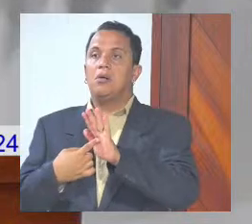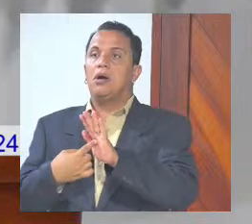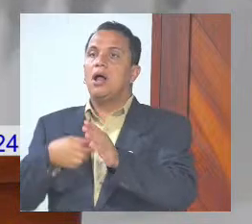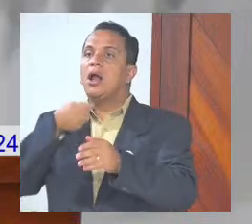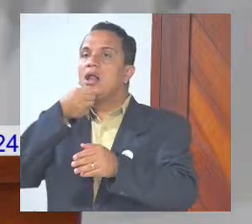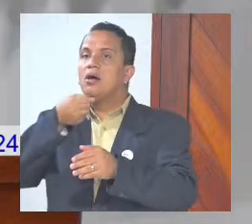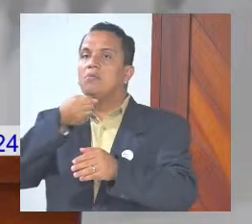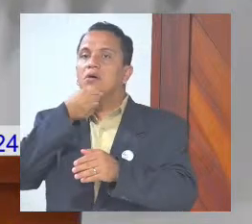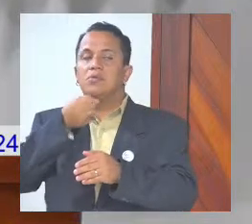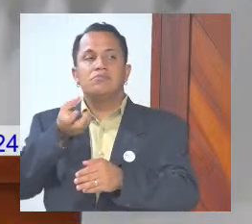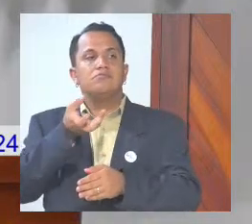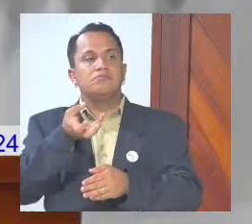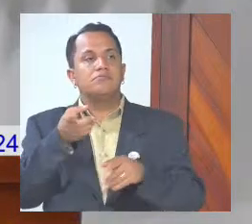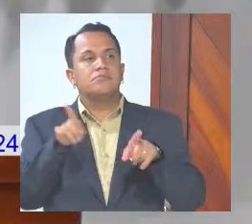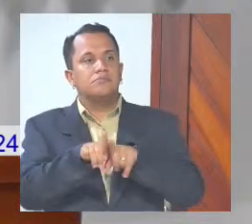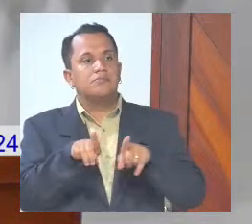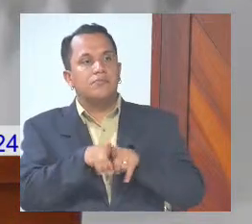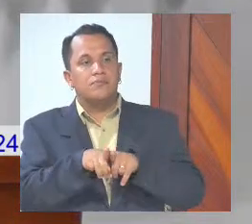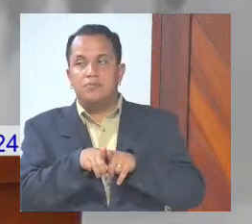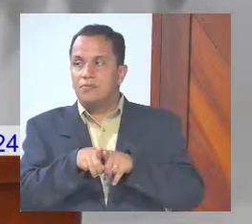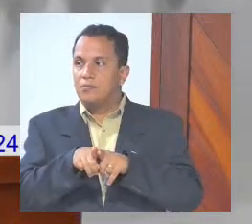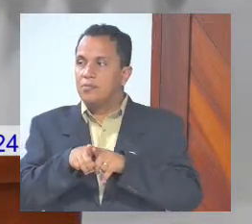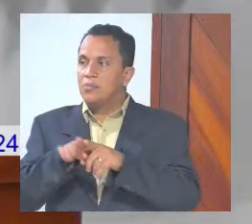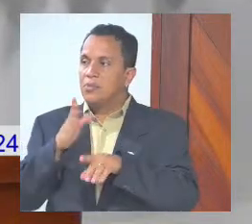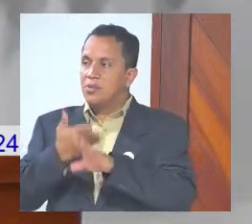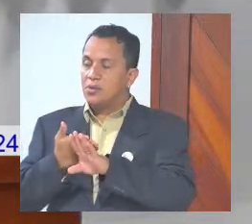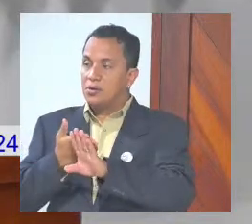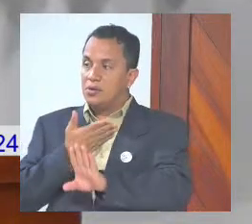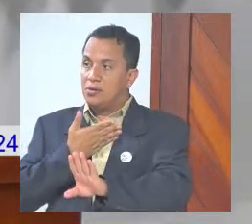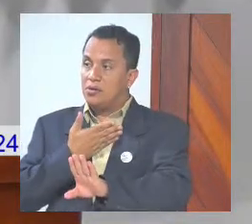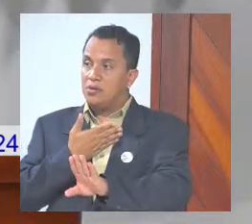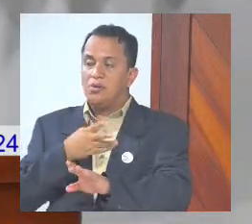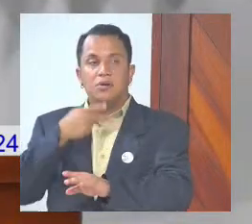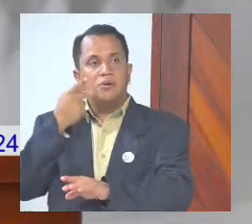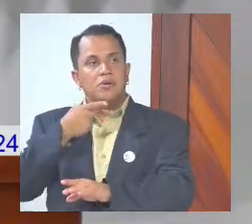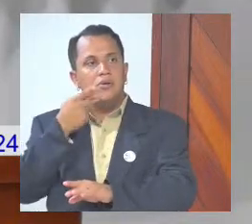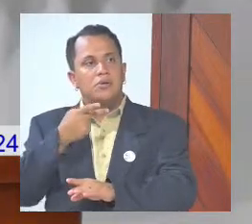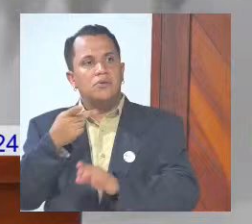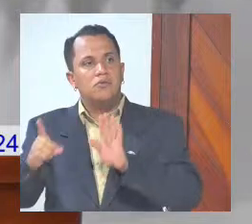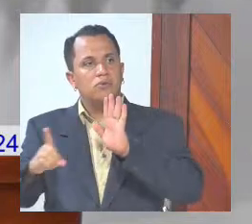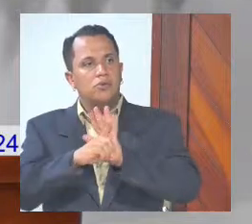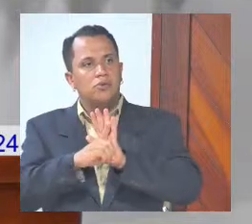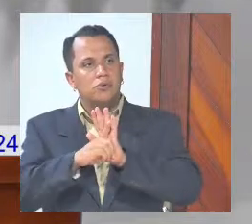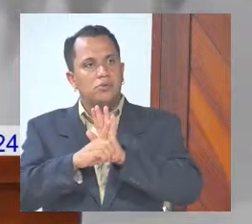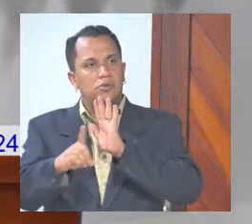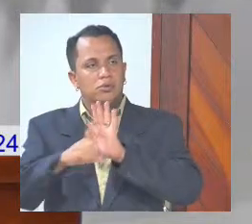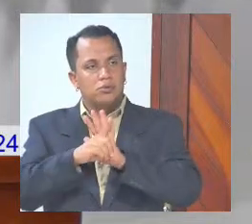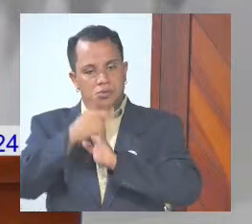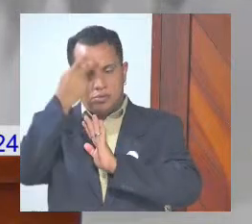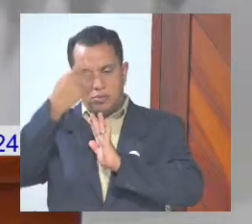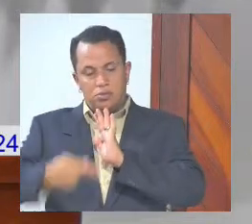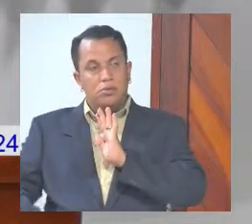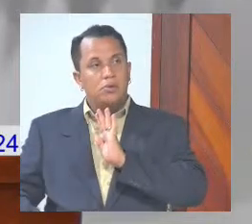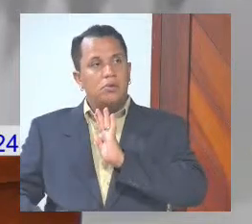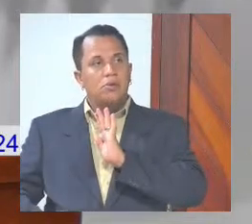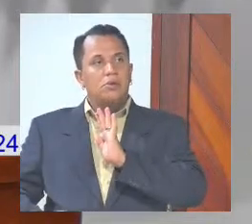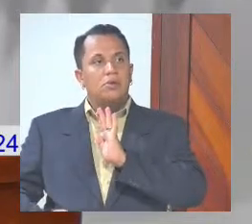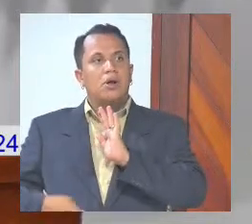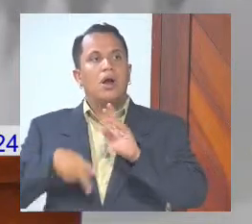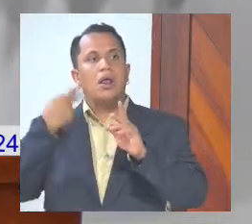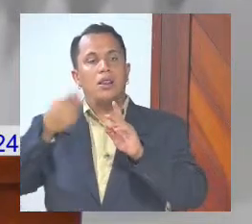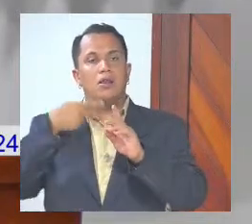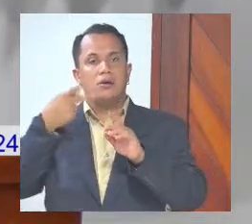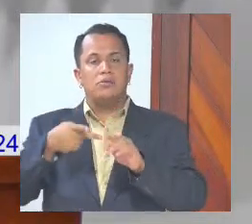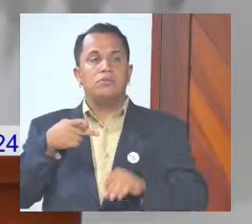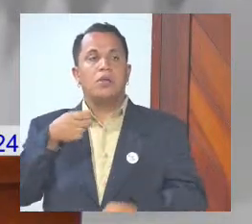coisas. Mas eu gostaria também de contestar algumas coisas também, em relação, é um direito meu também, assim como é um direito dele